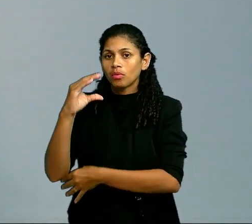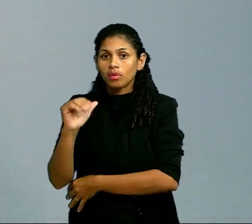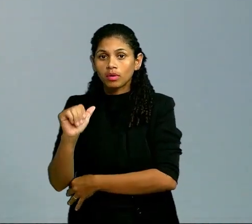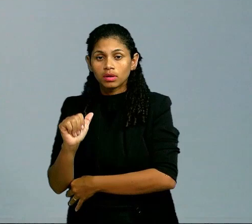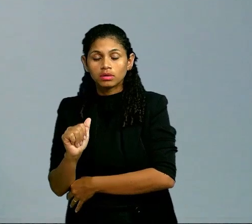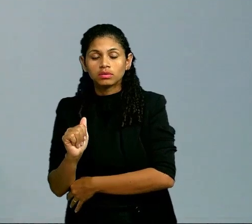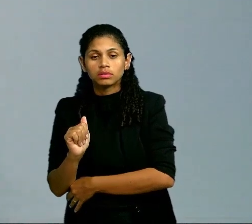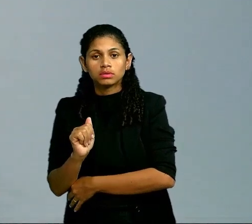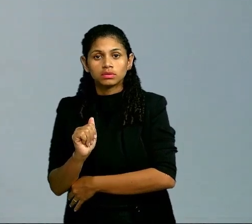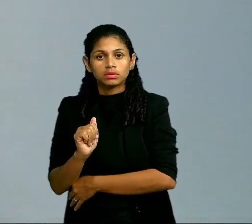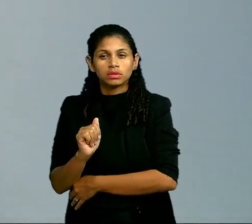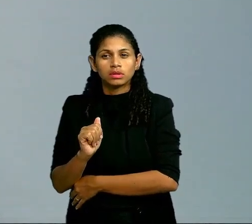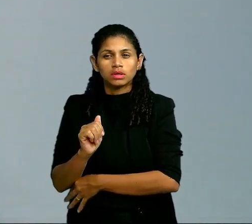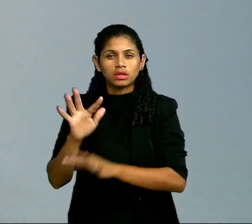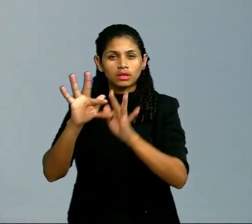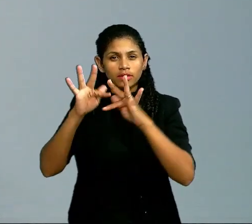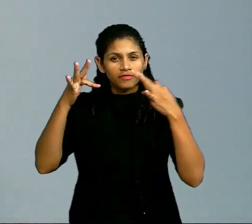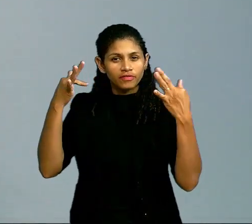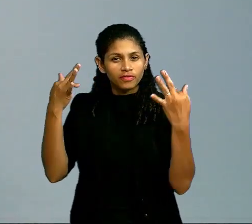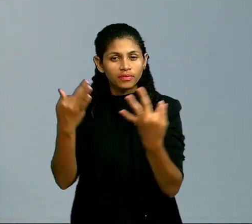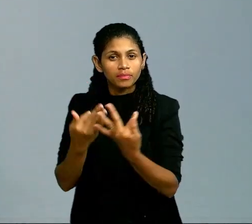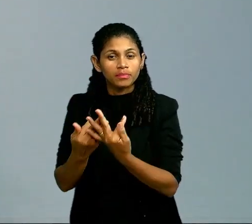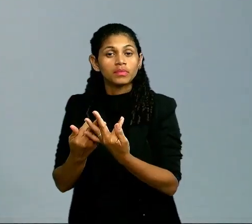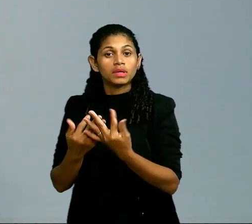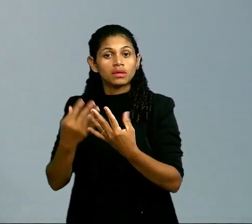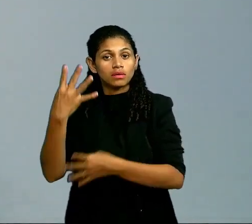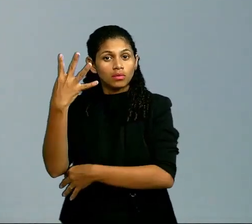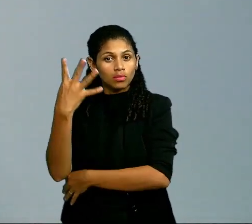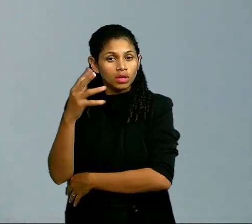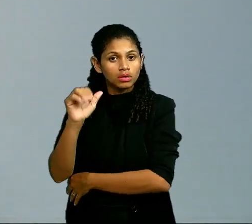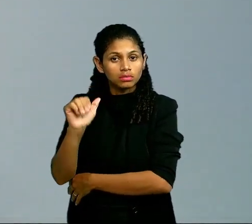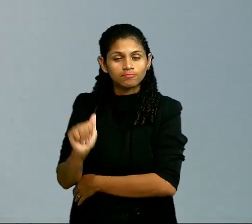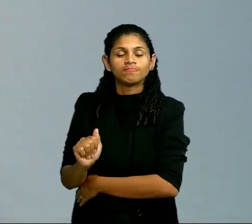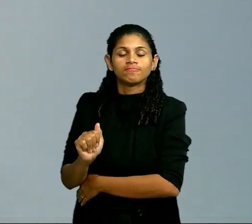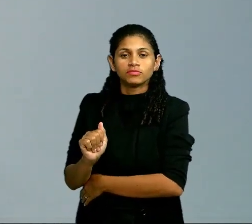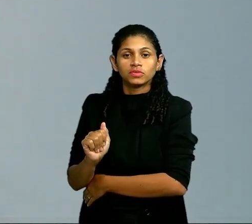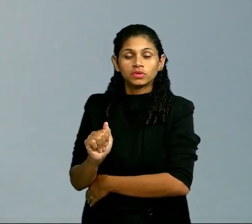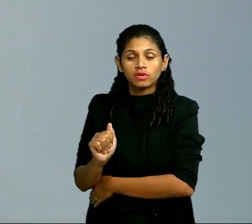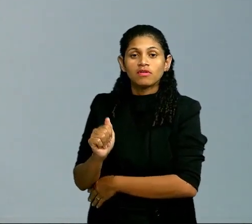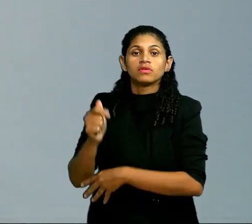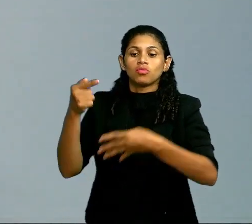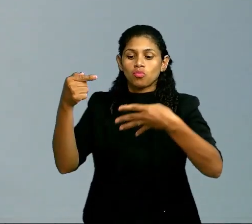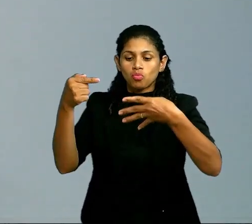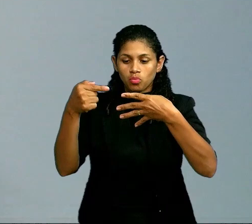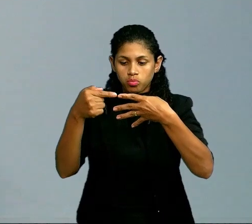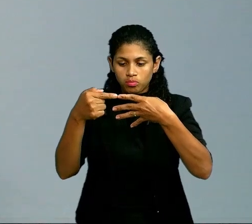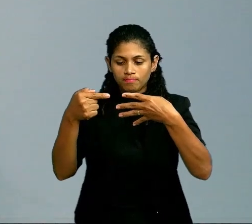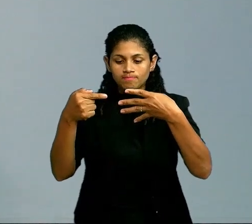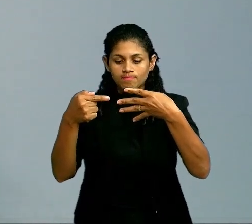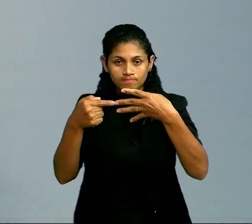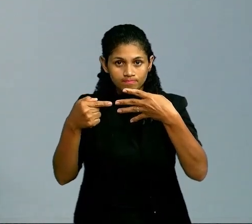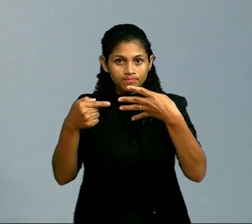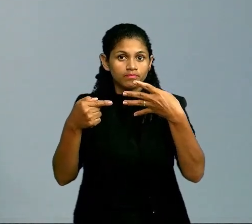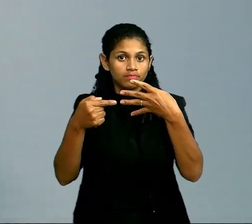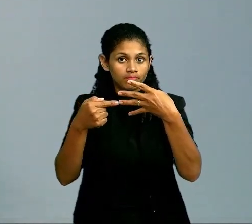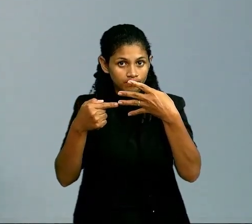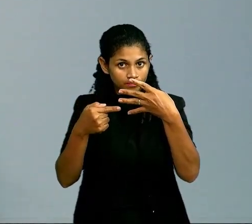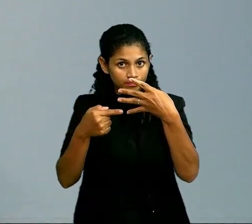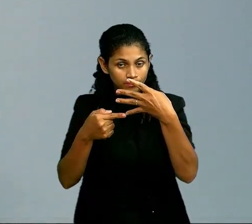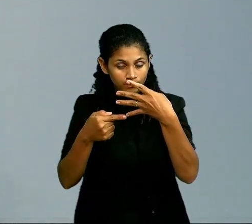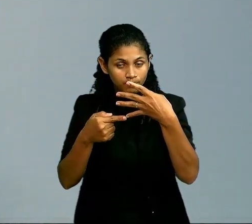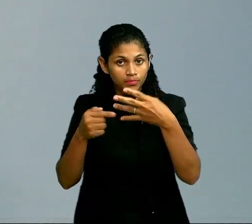é ali um semimetal ou um ametal, então o carbono ele vai fazer 4 ligações. Por isso o carbono ele é